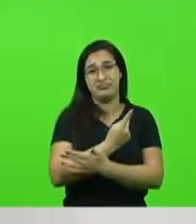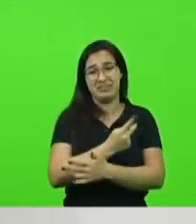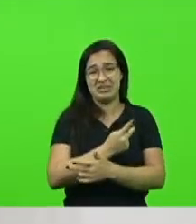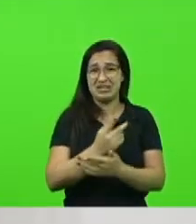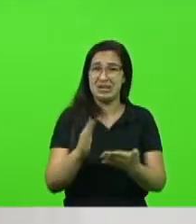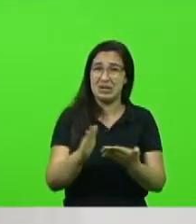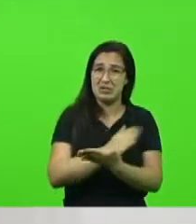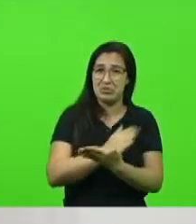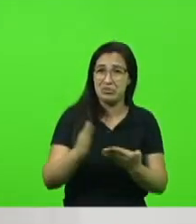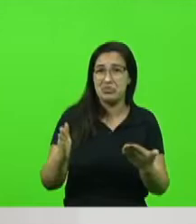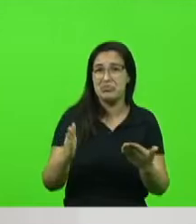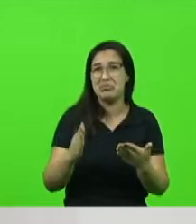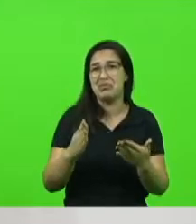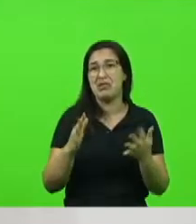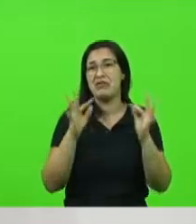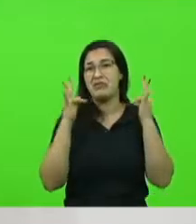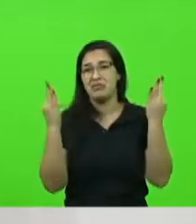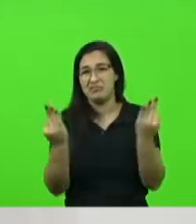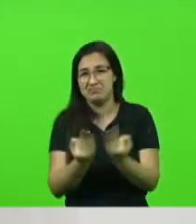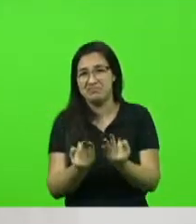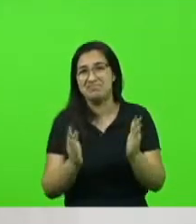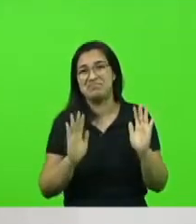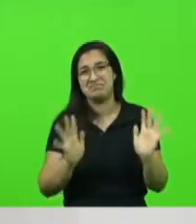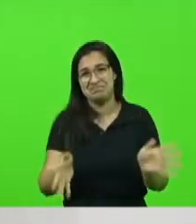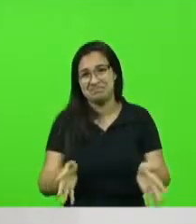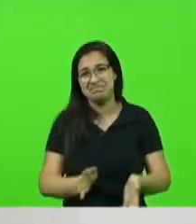famílias, em algumas situações. Então,